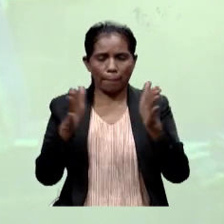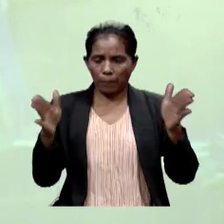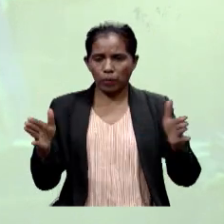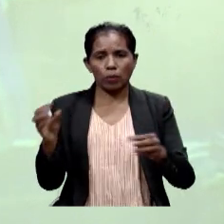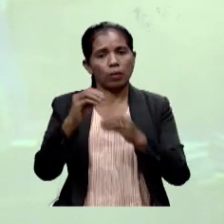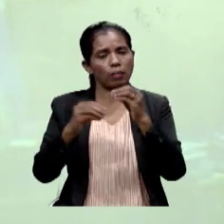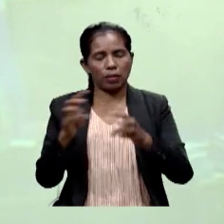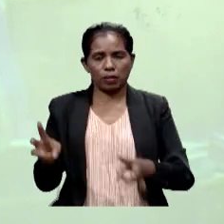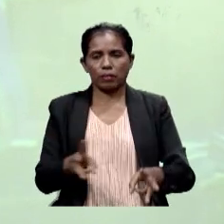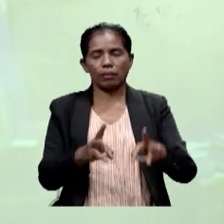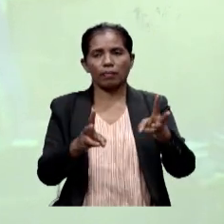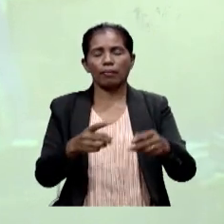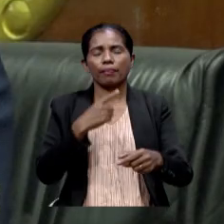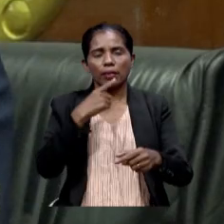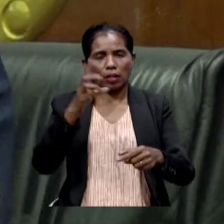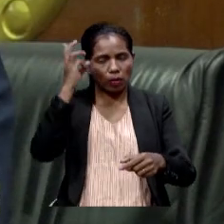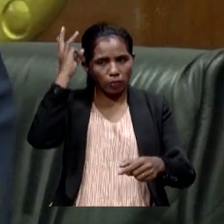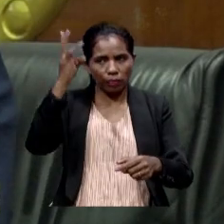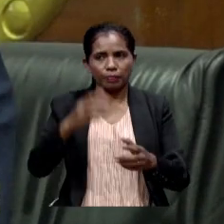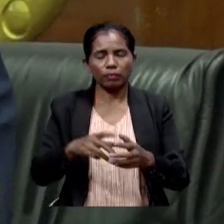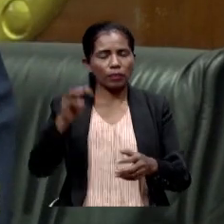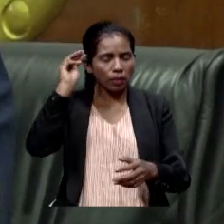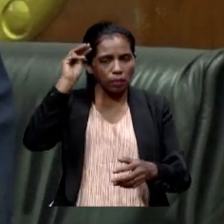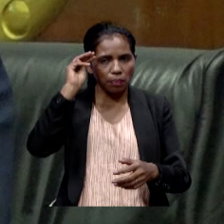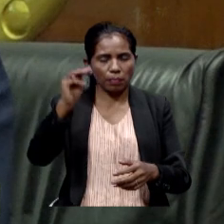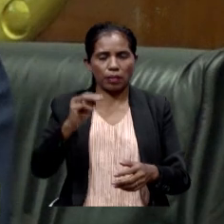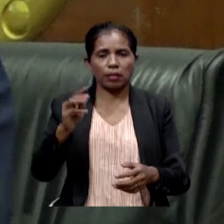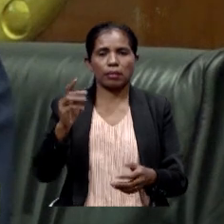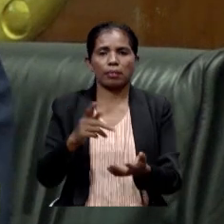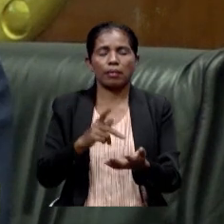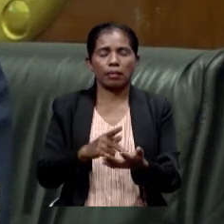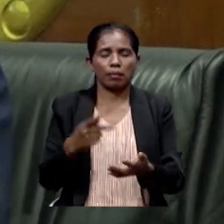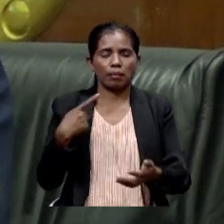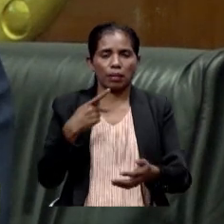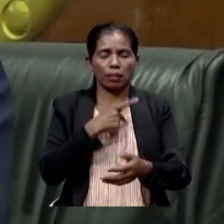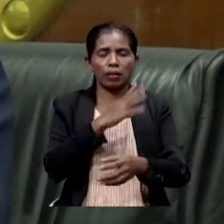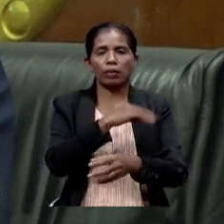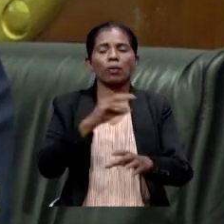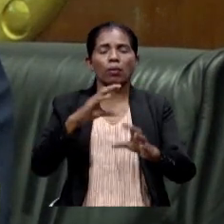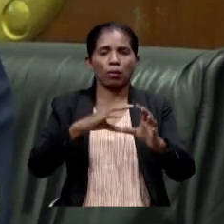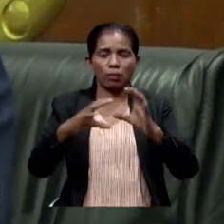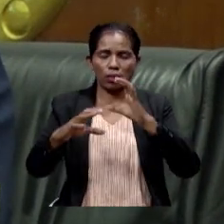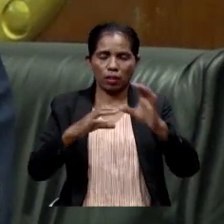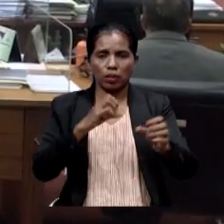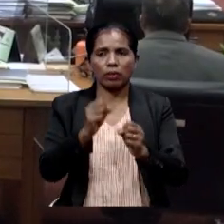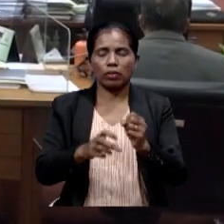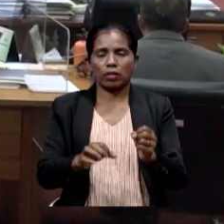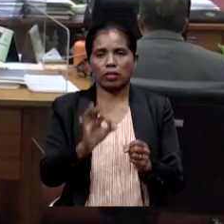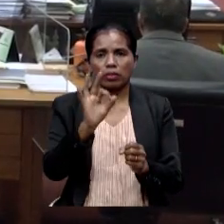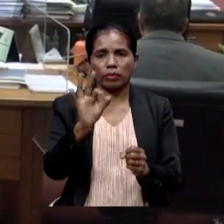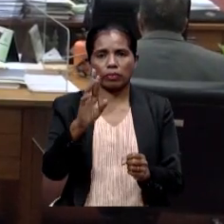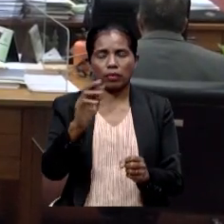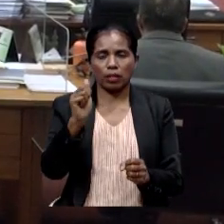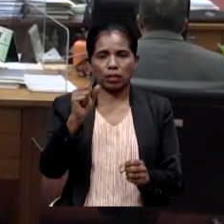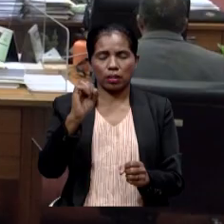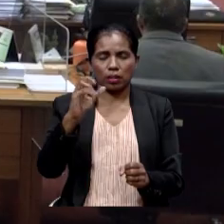né. A tamba preocupação né, ministro assunto parlamentares no comunicação social, Francisco Jerônimo